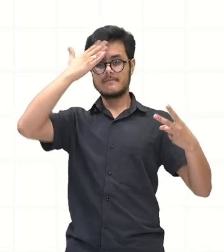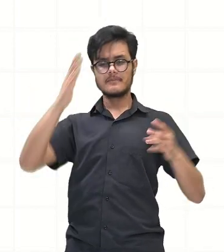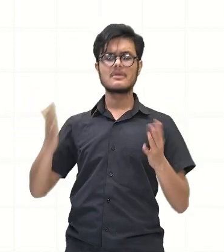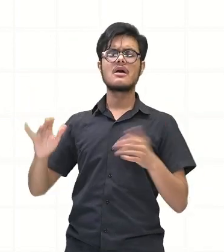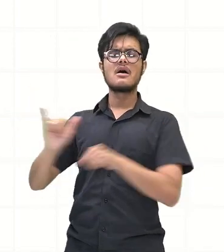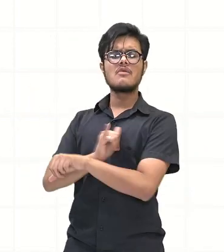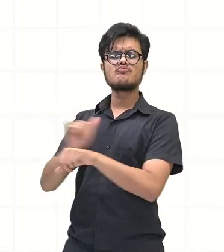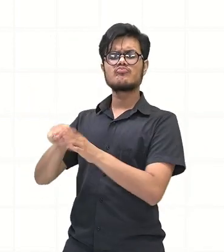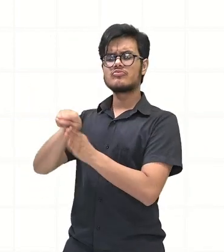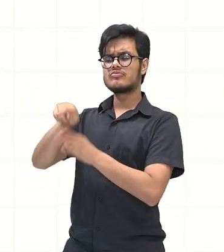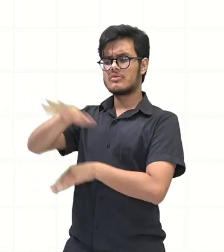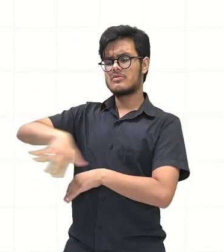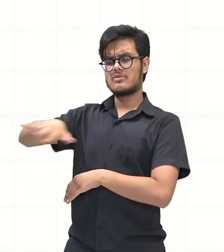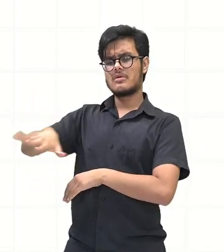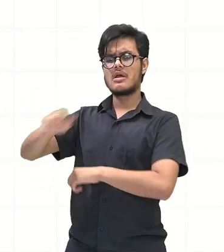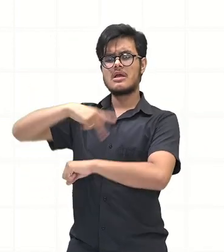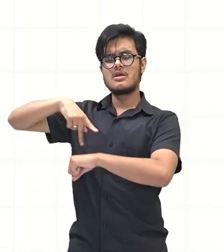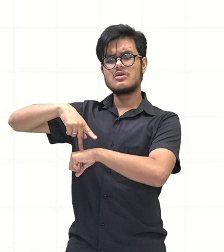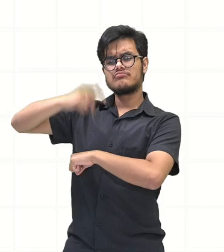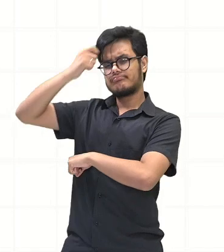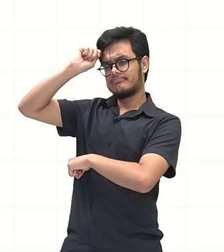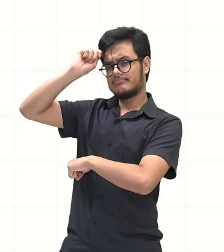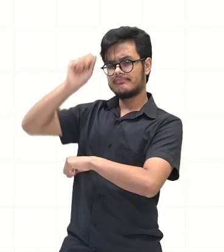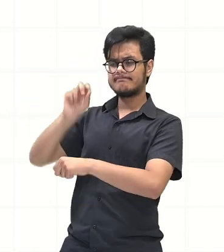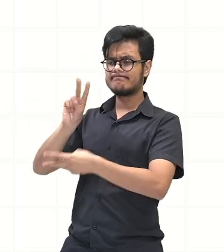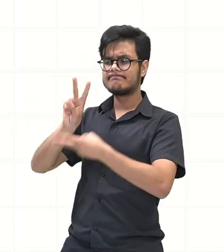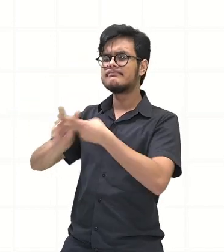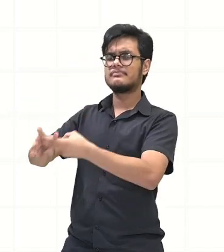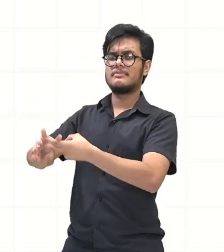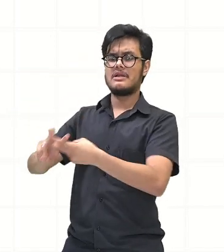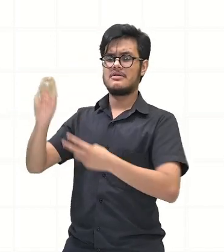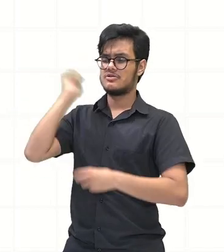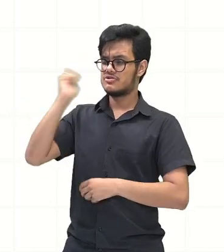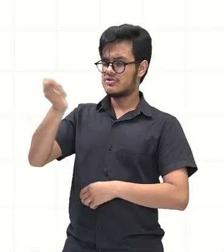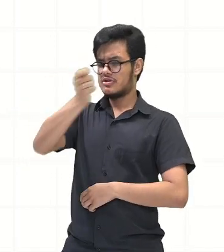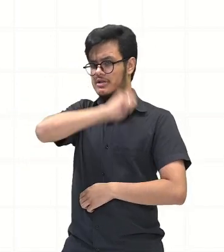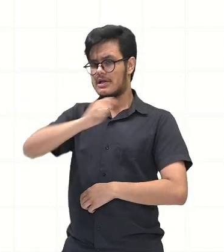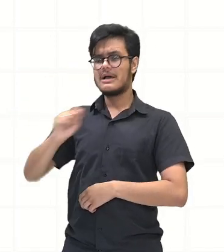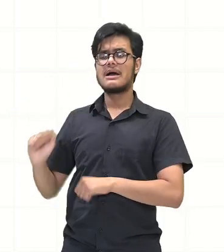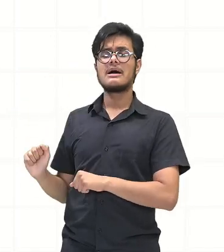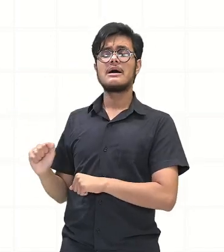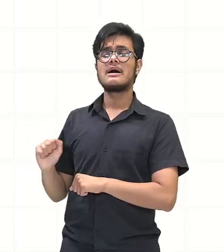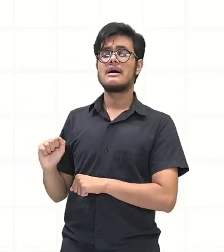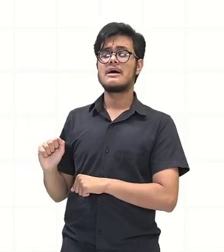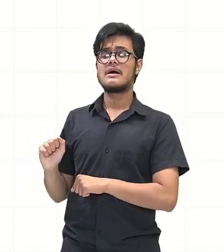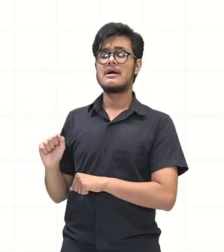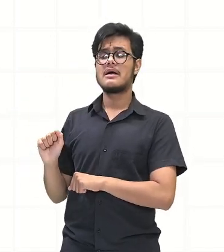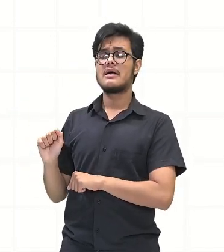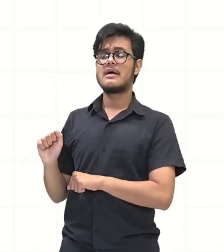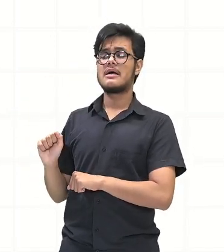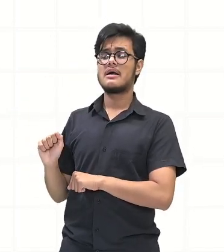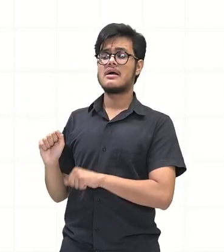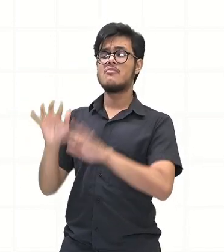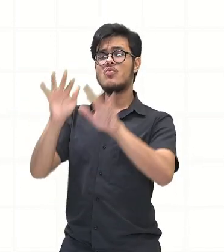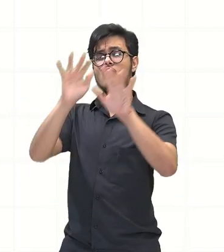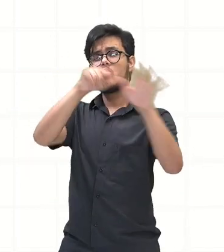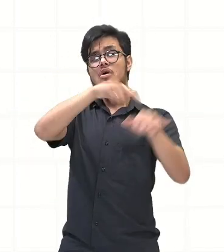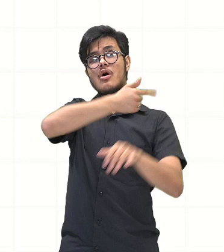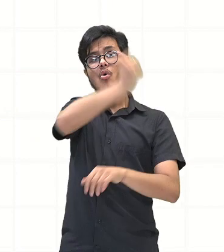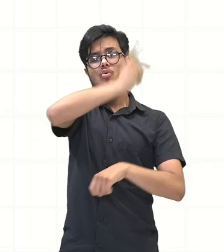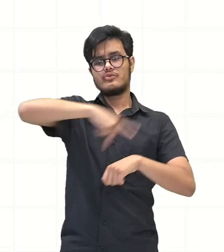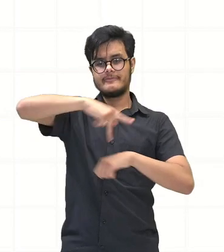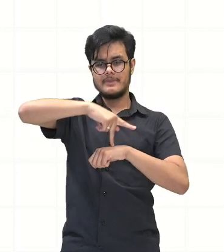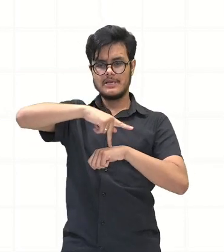capturar e aprisionar africanos para serem escravizados e enviados a outros continentes. Então, olha só,